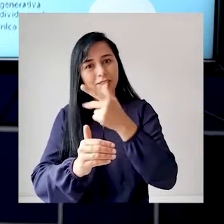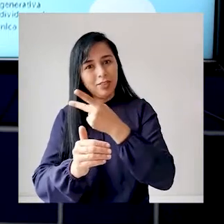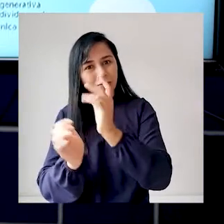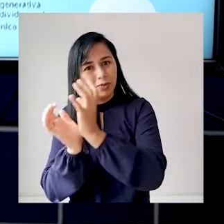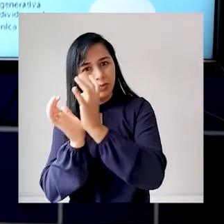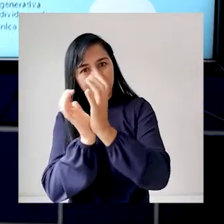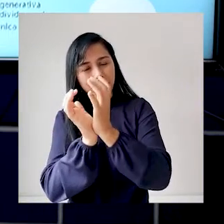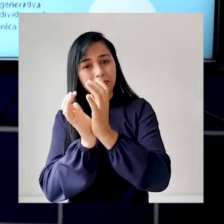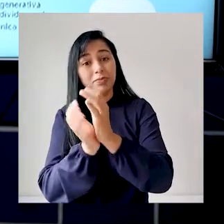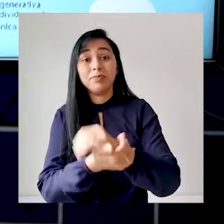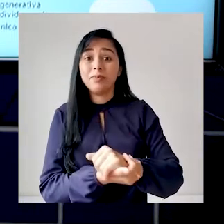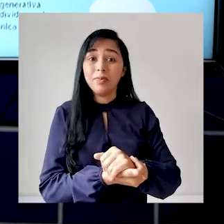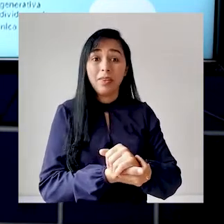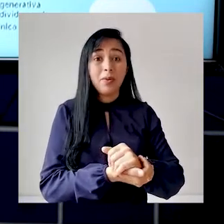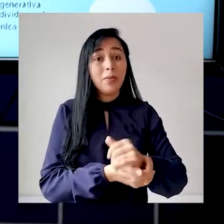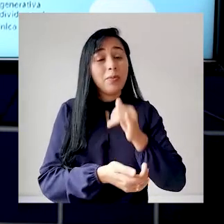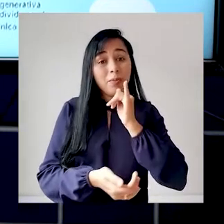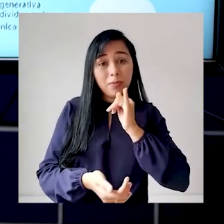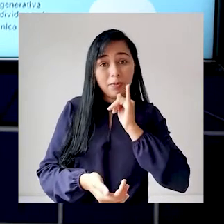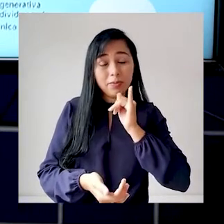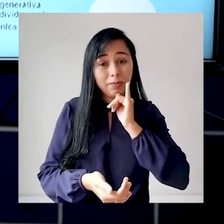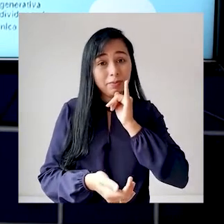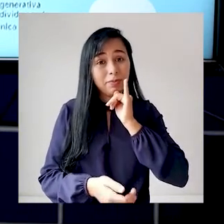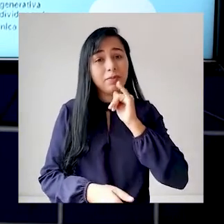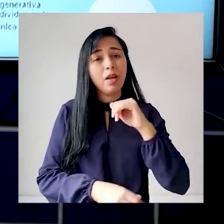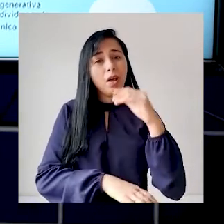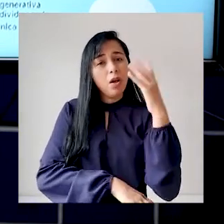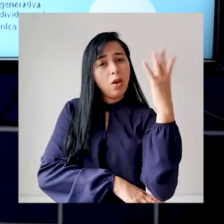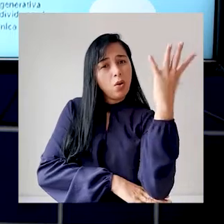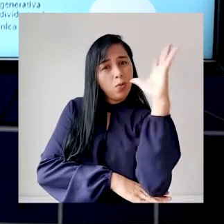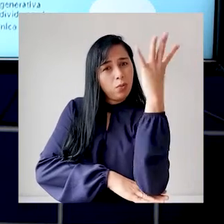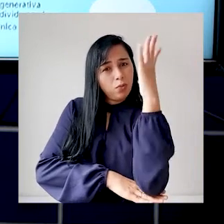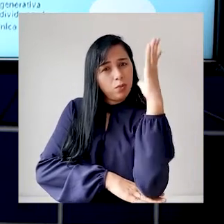exemplos, nós temos as sequoias, plantas que